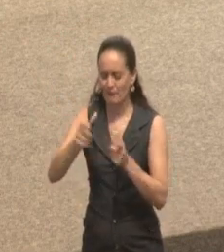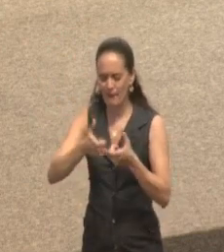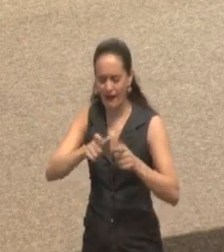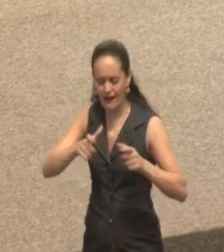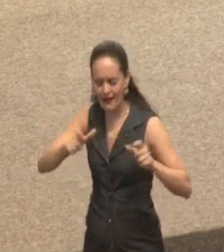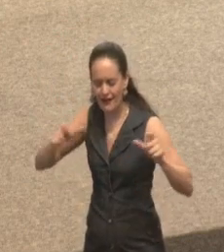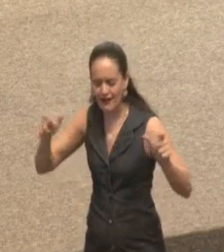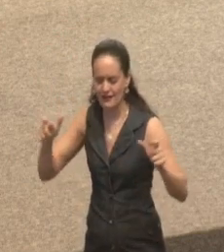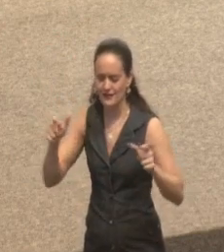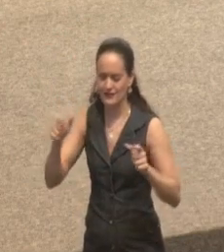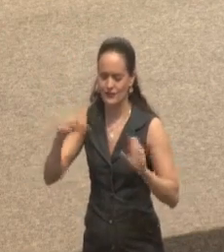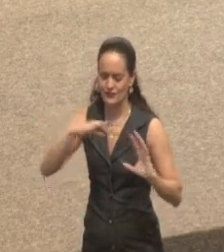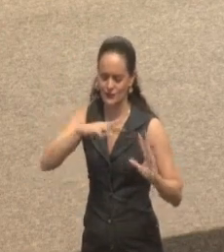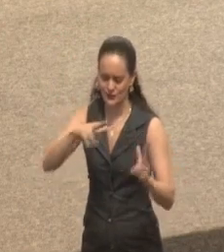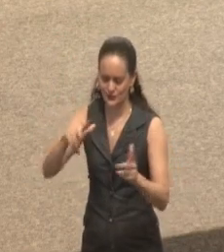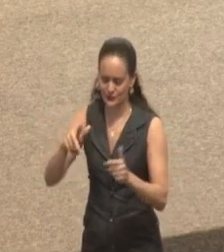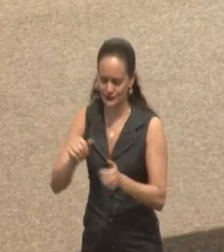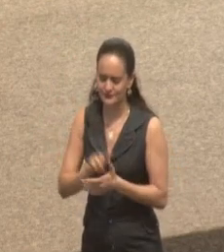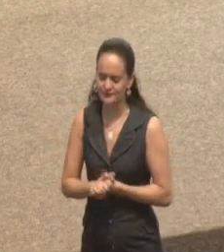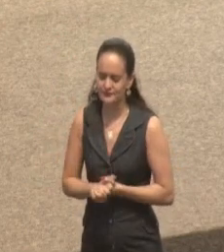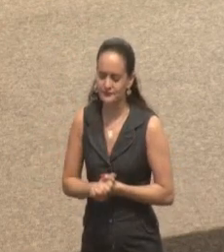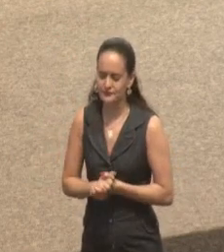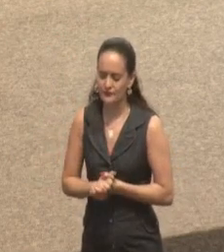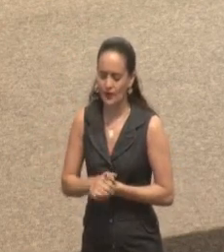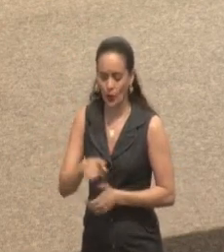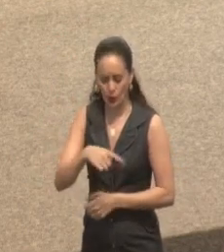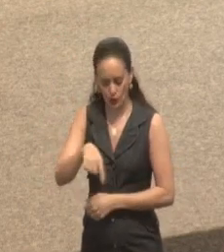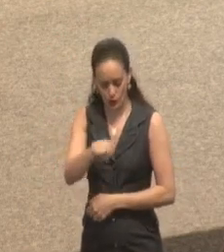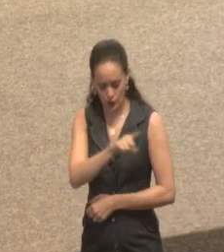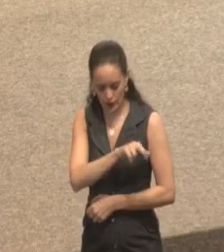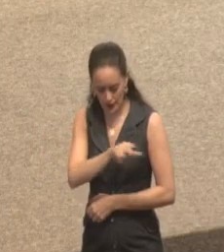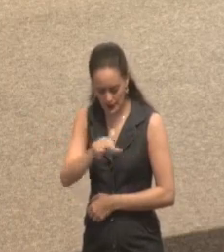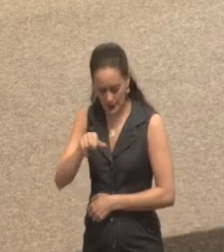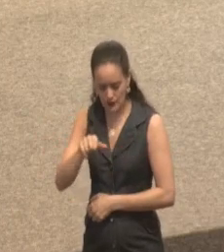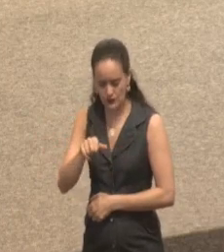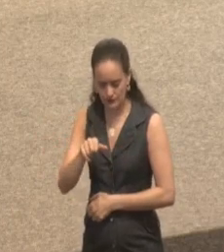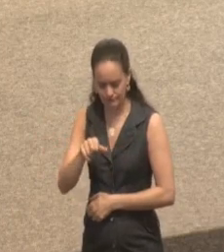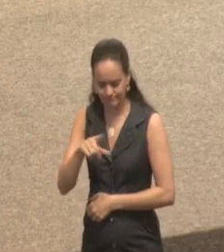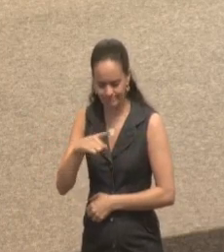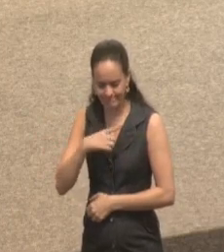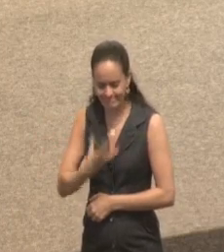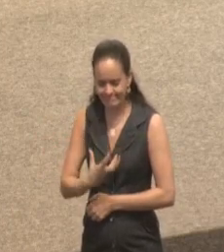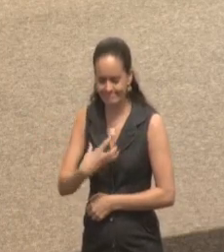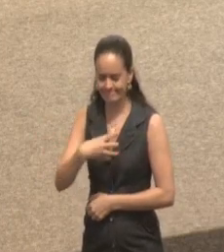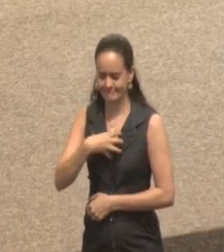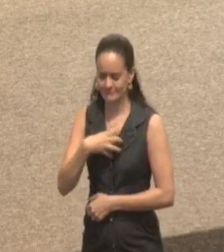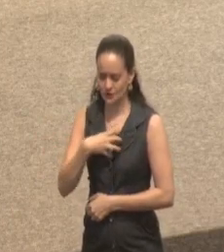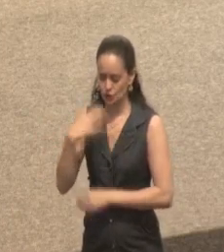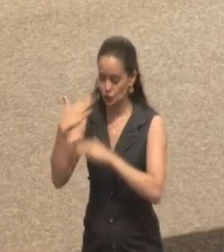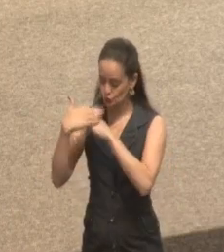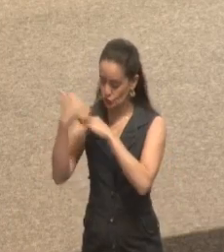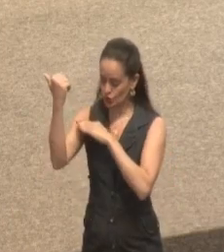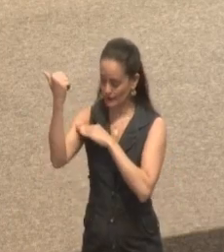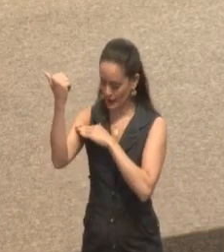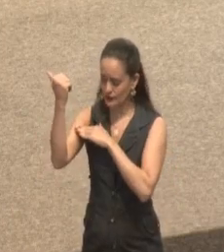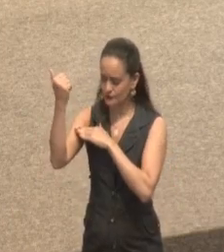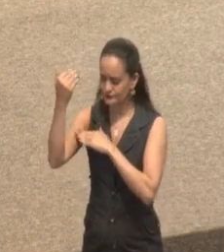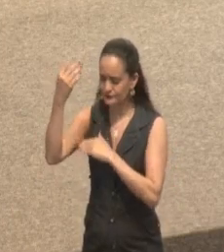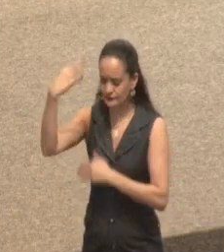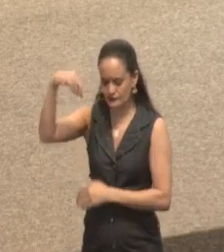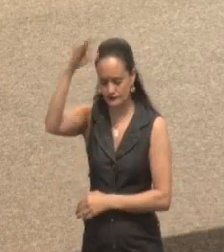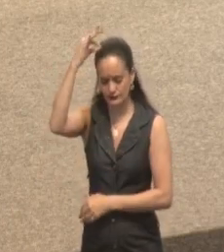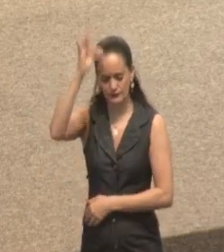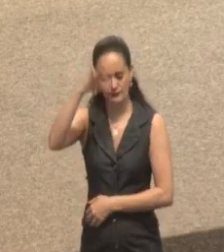planeta Terra. E os meus irmãos que estão aqui na frente, ó Pai, aqueles que têm a vocação, que o teu Espírito seja